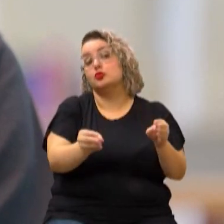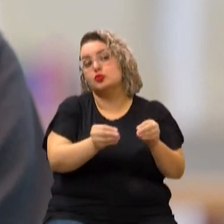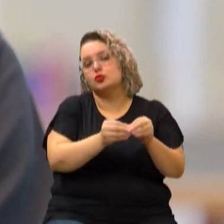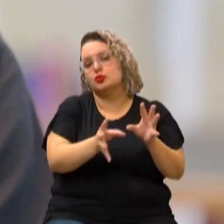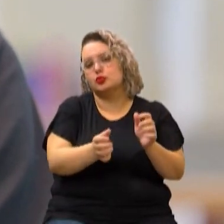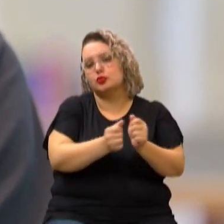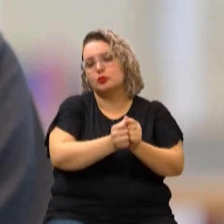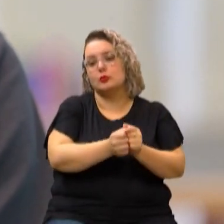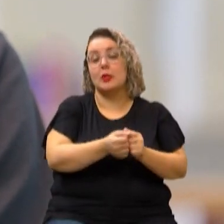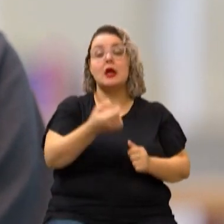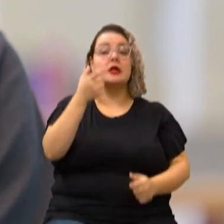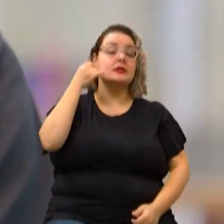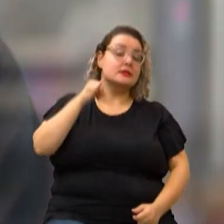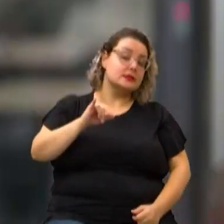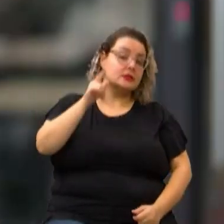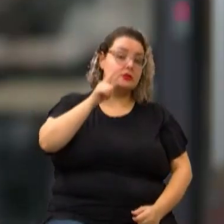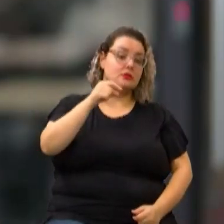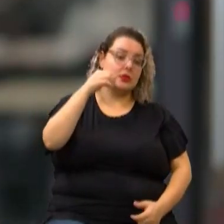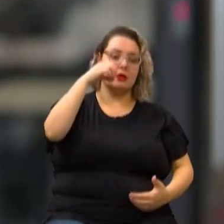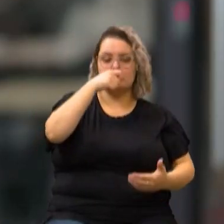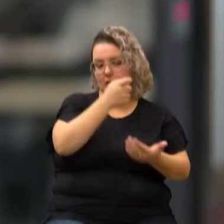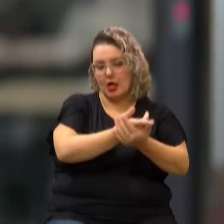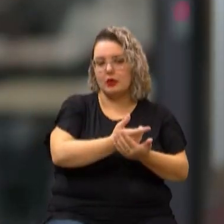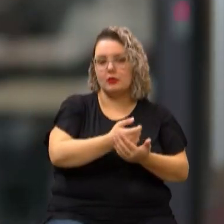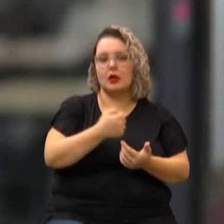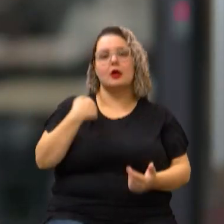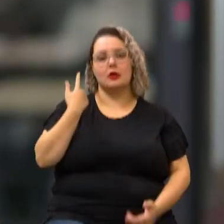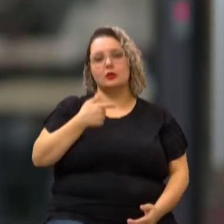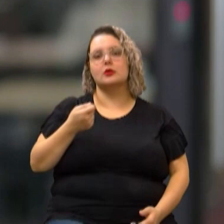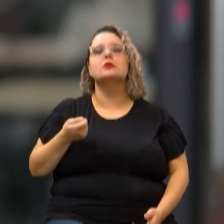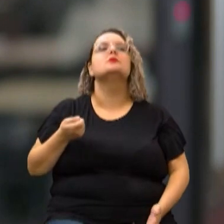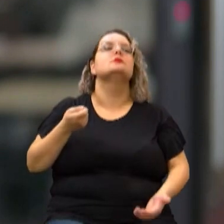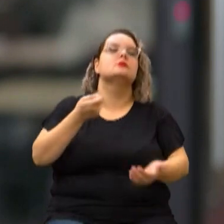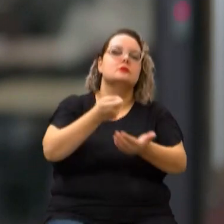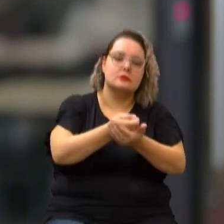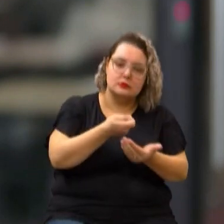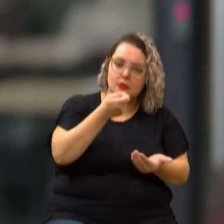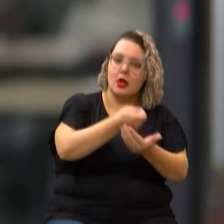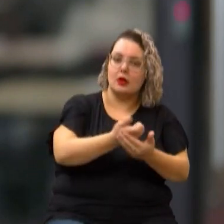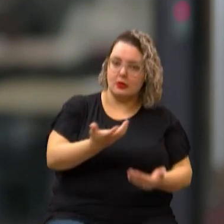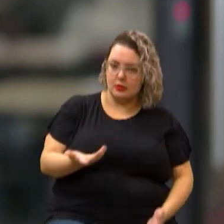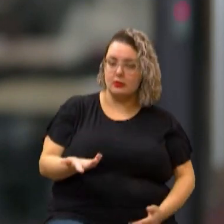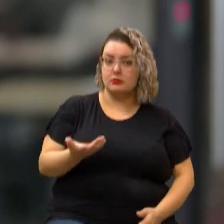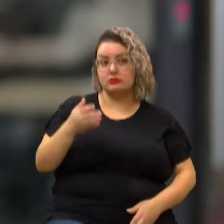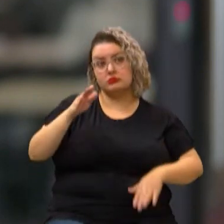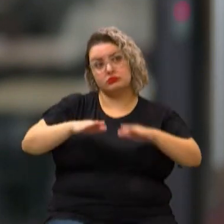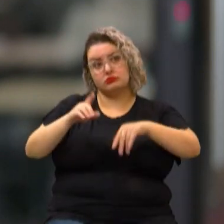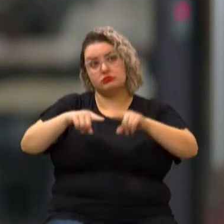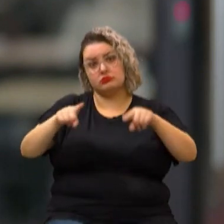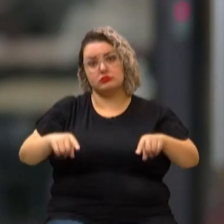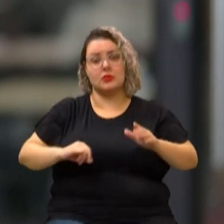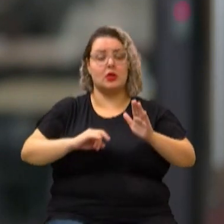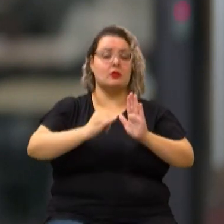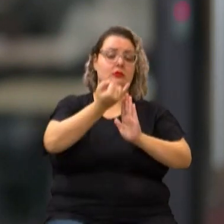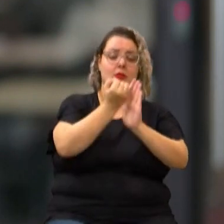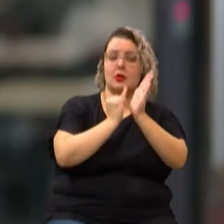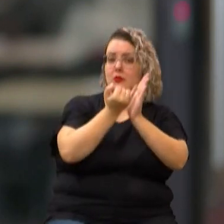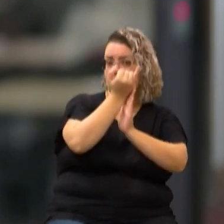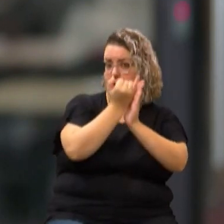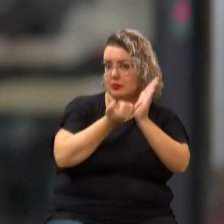continue consumindo e ele continuando consumindo tem um volume cada vez maior e assim talvez ele consiga... A economia,